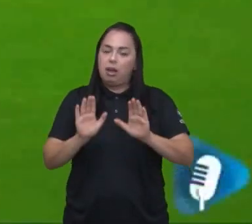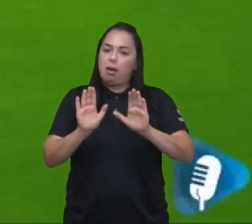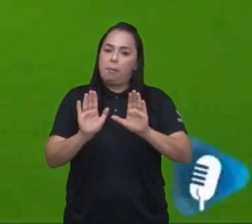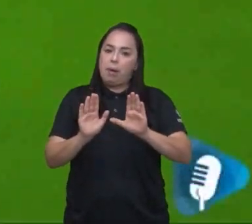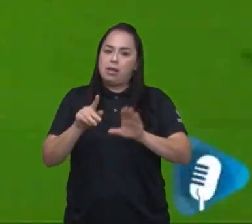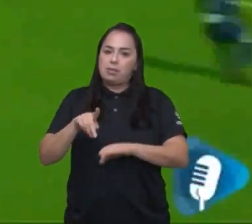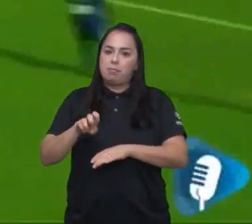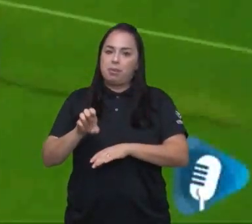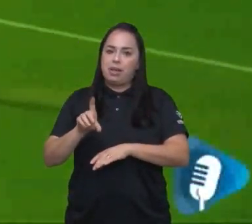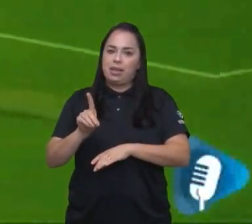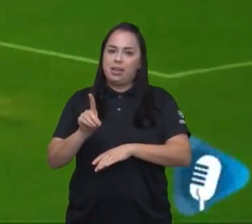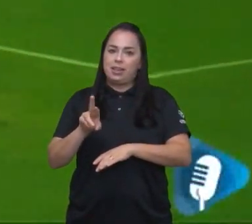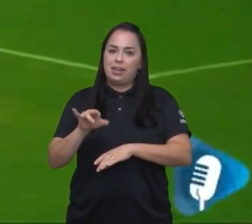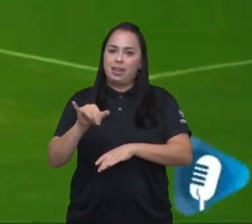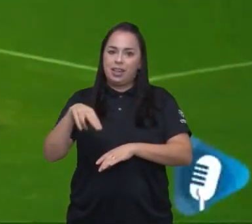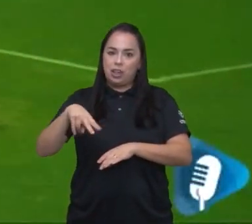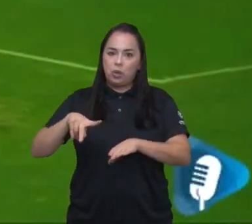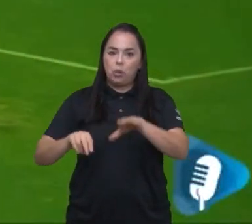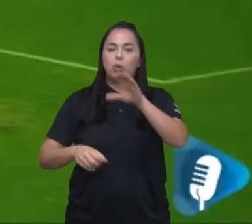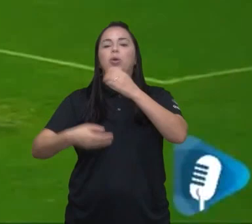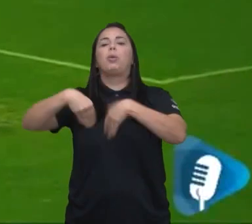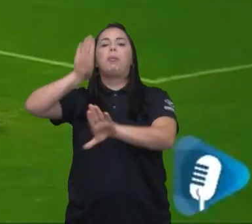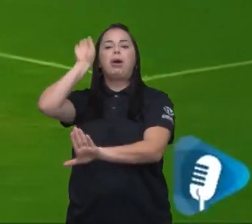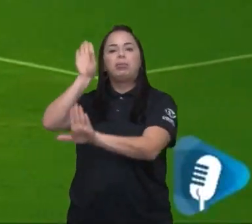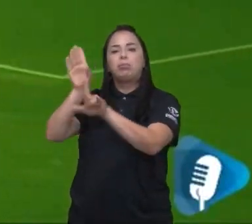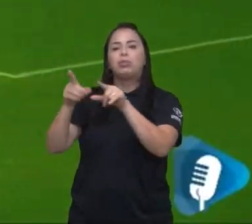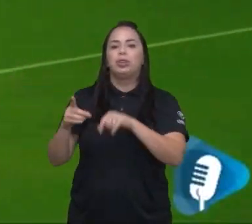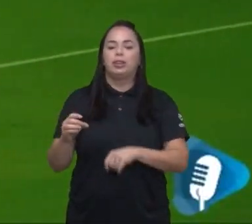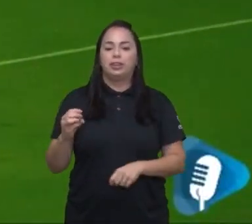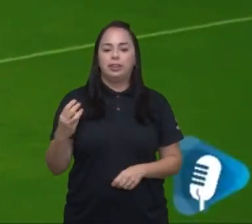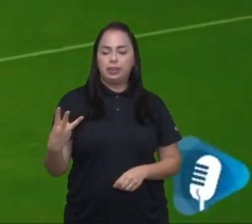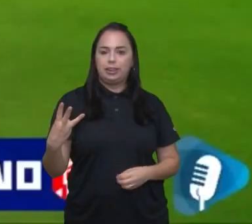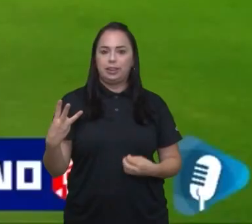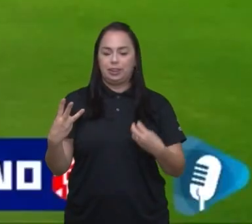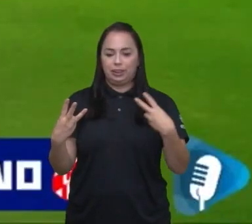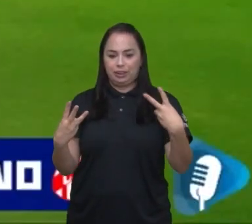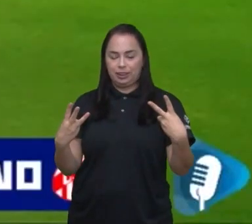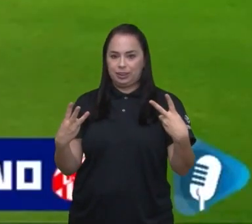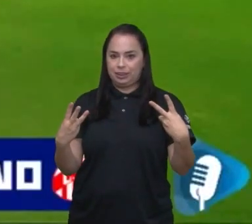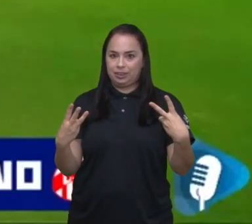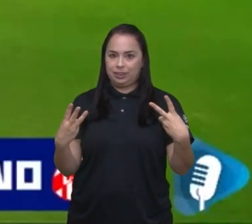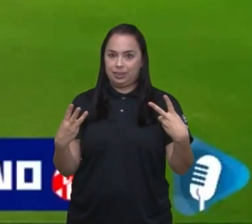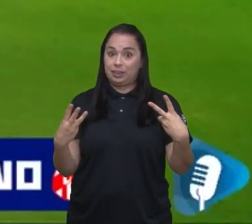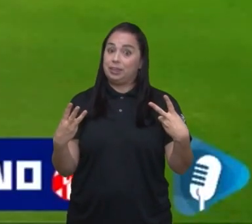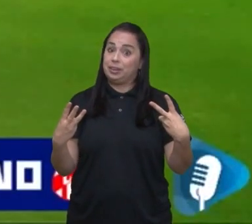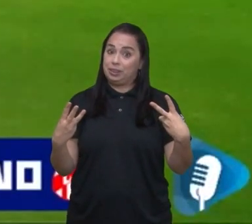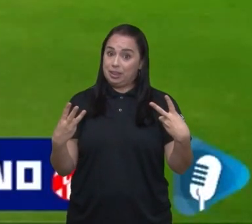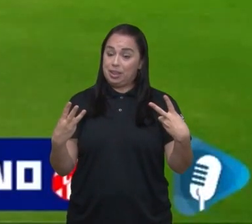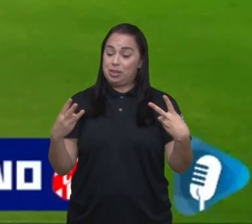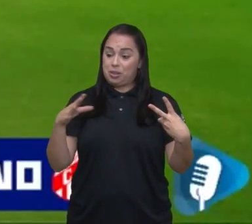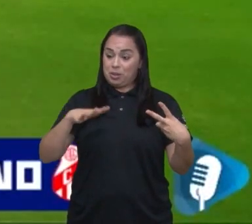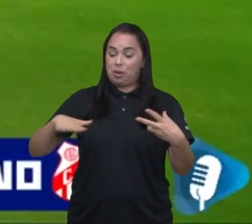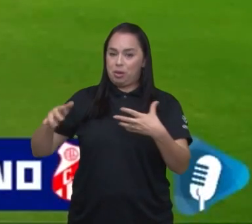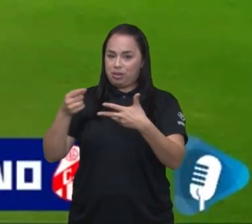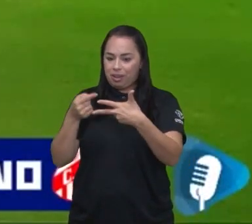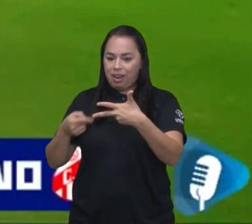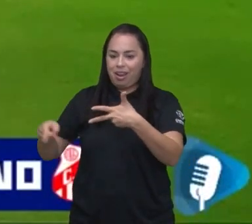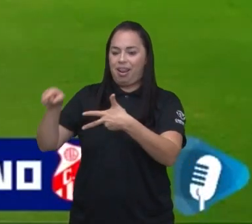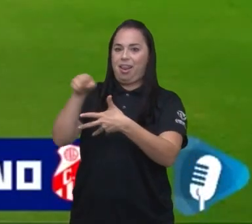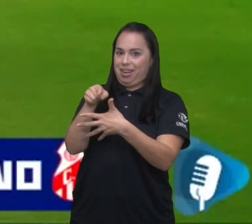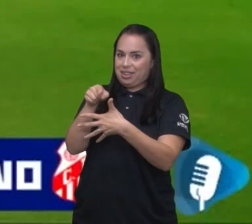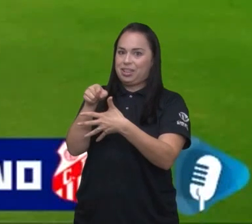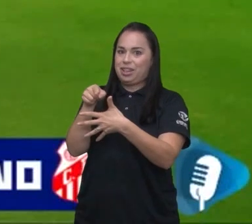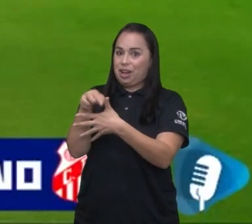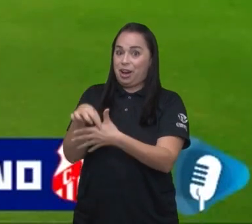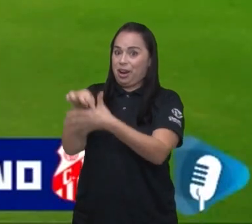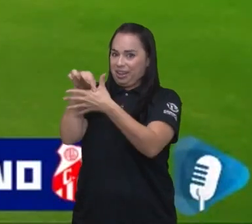Mas Pedrinho de bicicleta virou para a Águia do Vale, placar final 3-2. Ali, o São José assumia a liderança